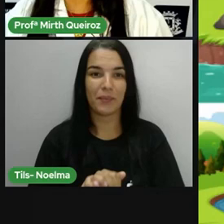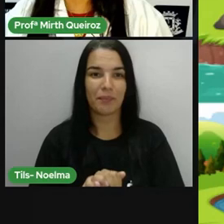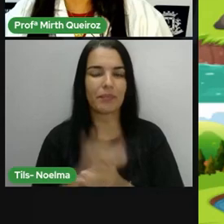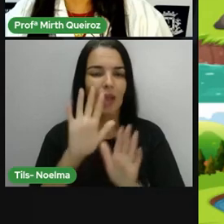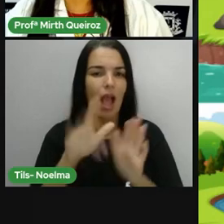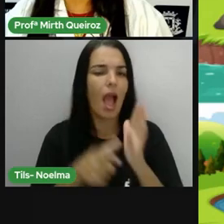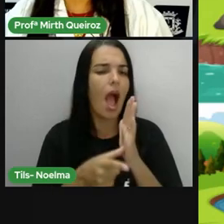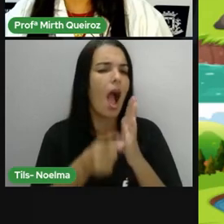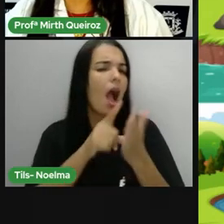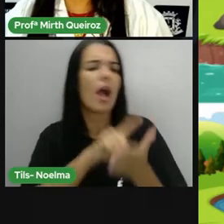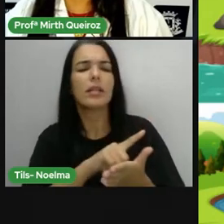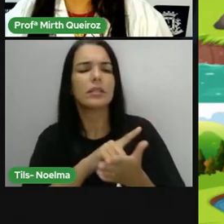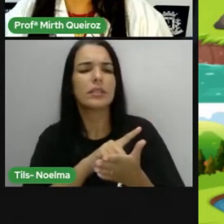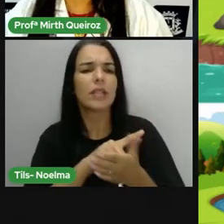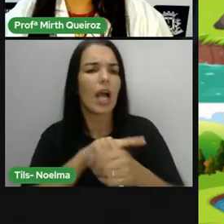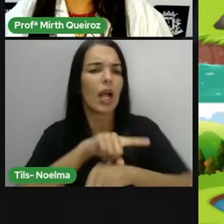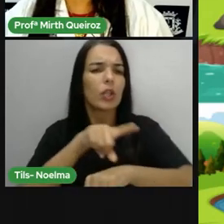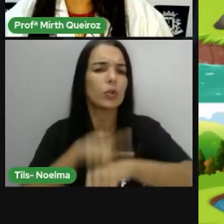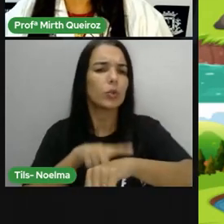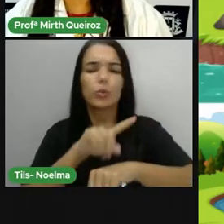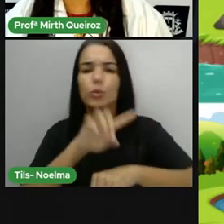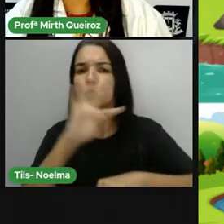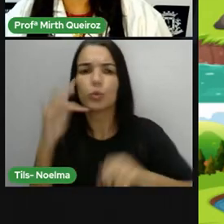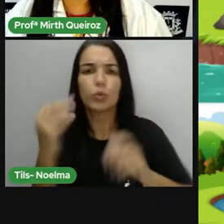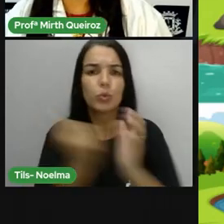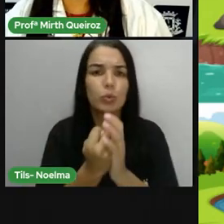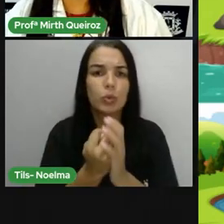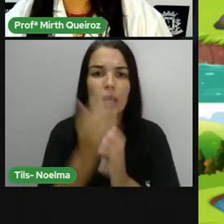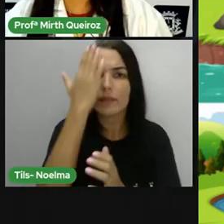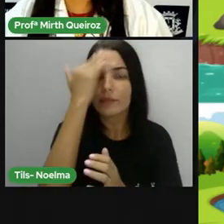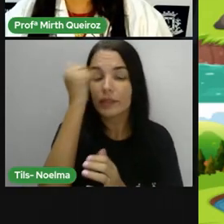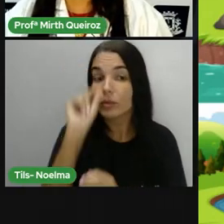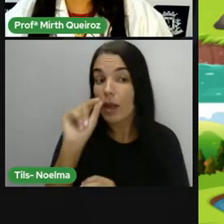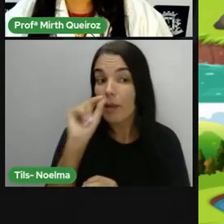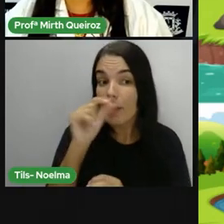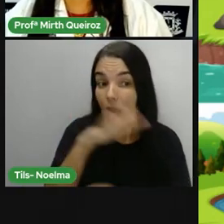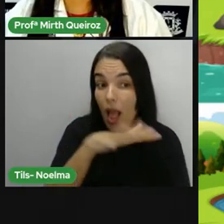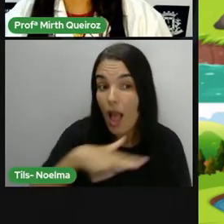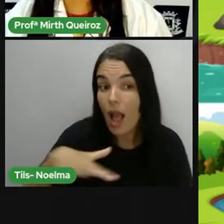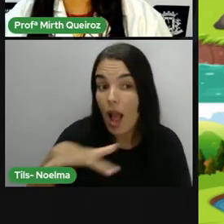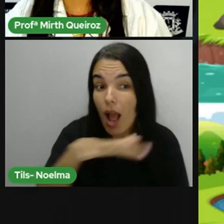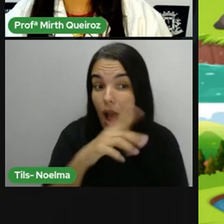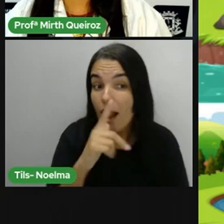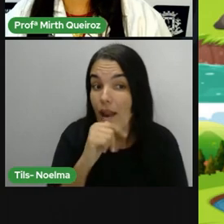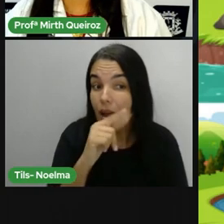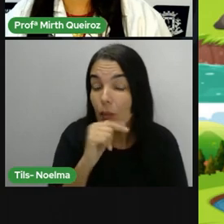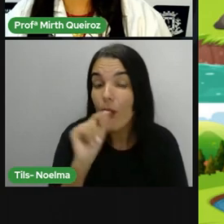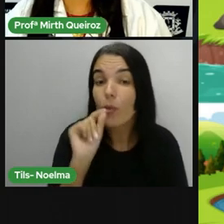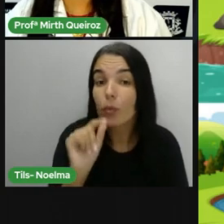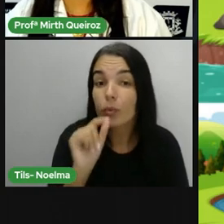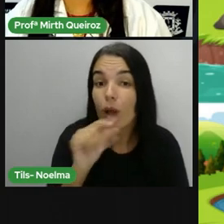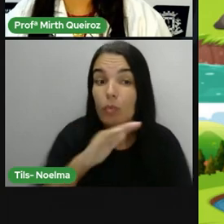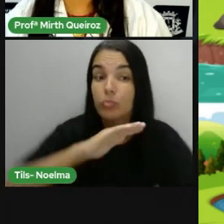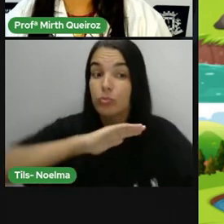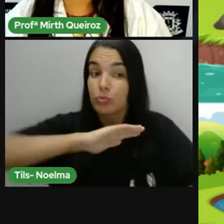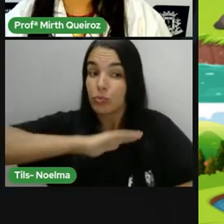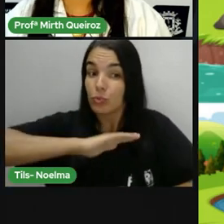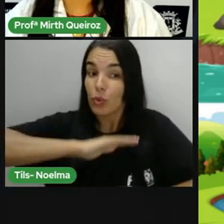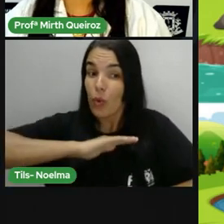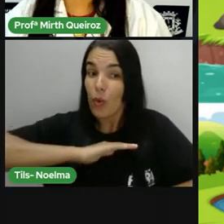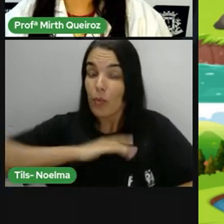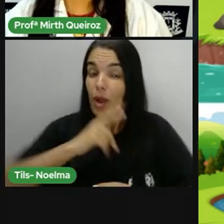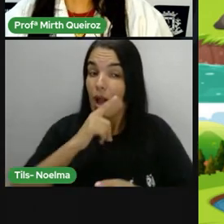Antes de tudo, vale saber que uma lagoa é um corpo de água de relativamente